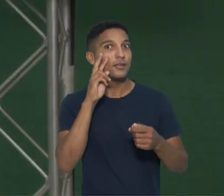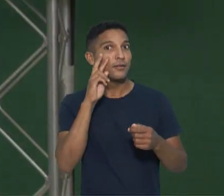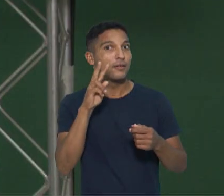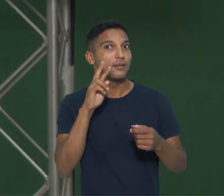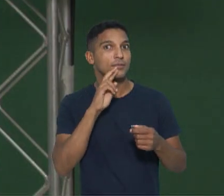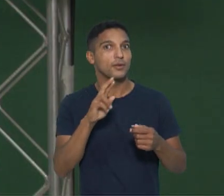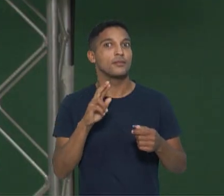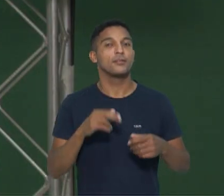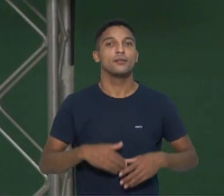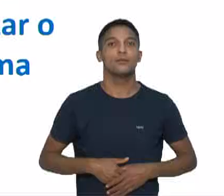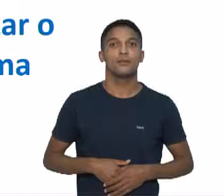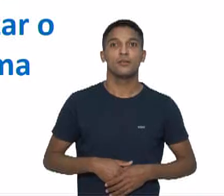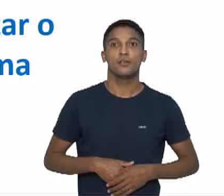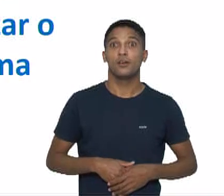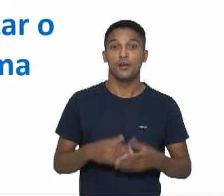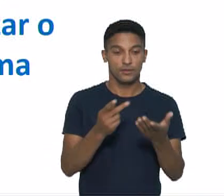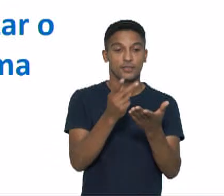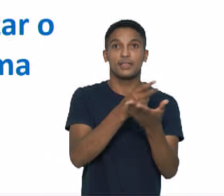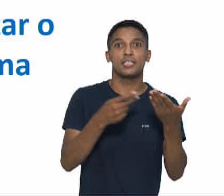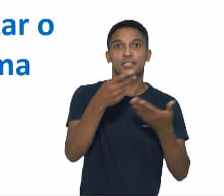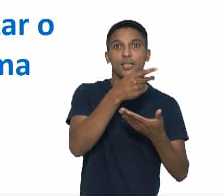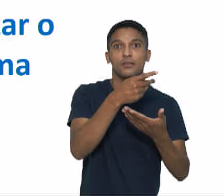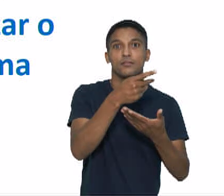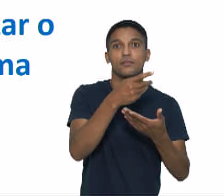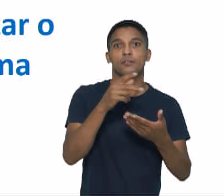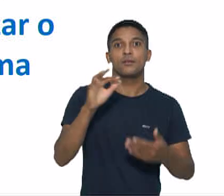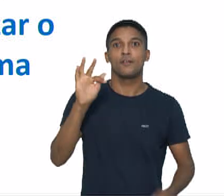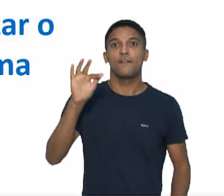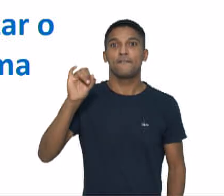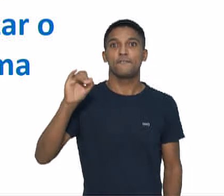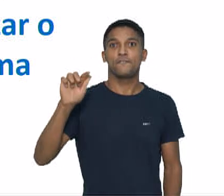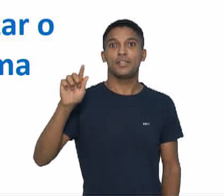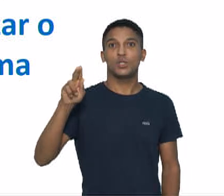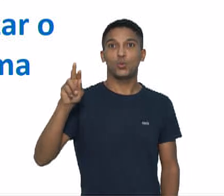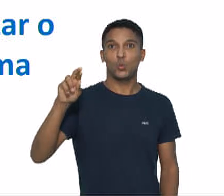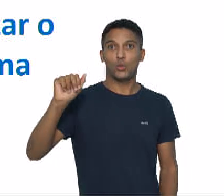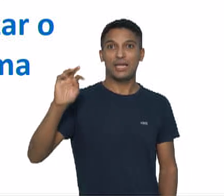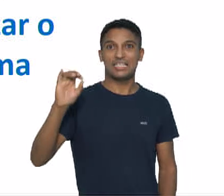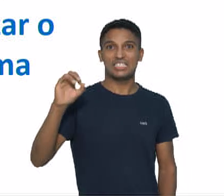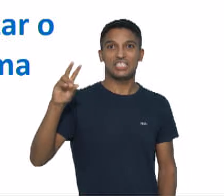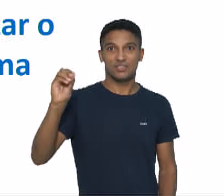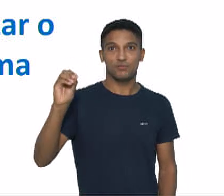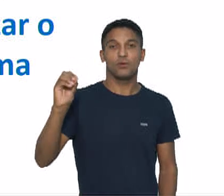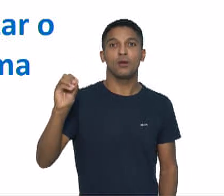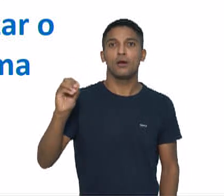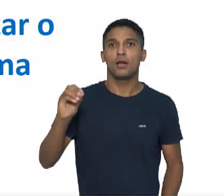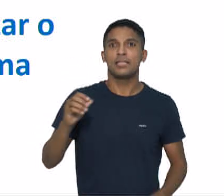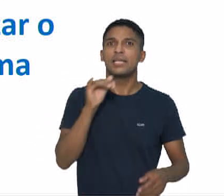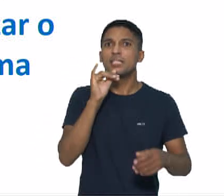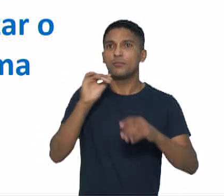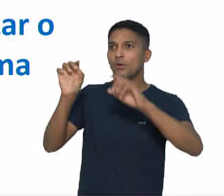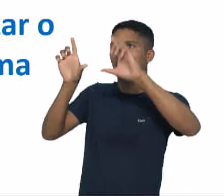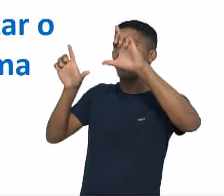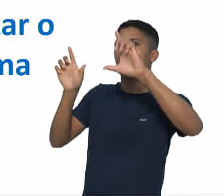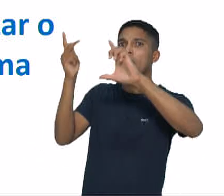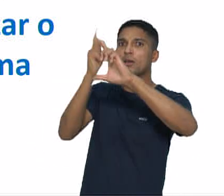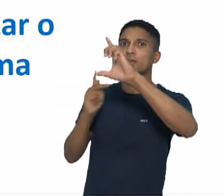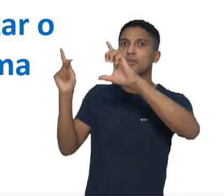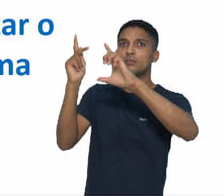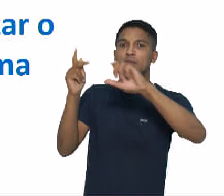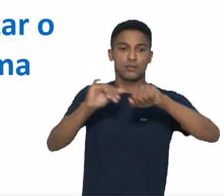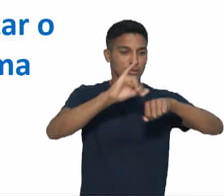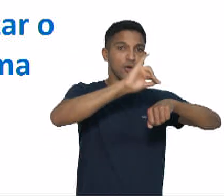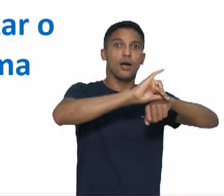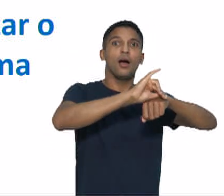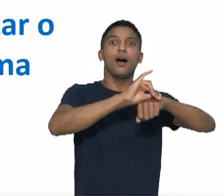resposta. Olha só, desenho figurativo. Aquele que quando olhamos reconhecemos alguma figura ou objeto